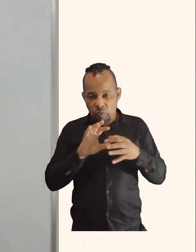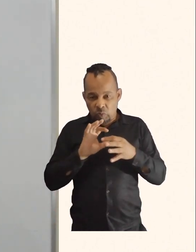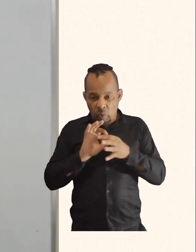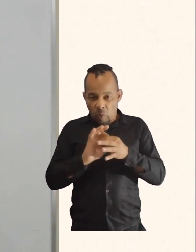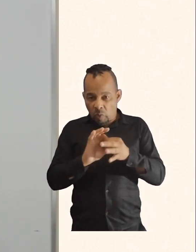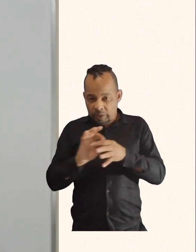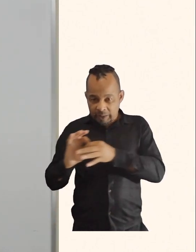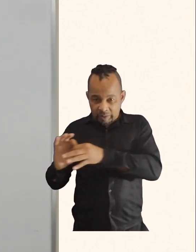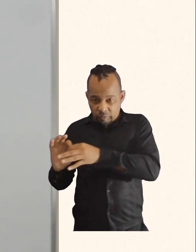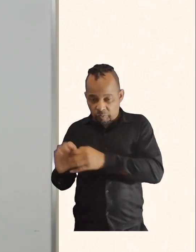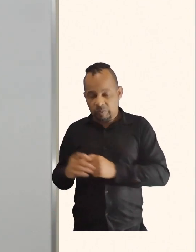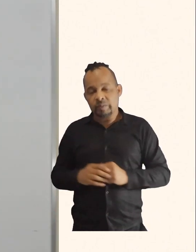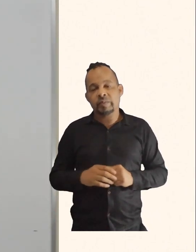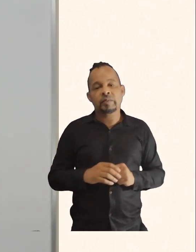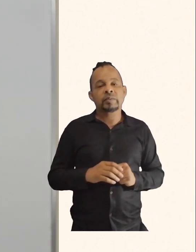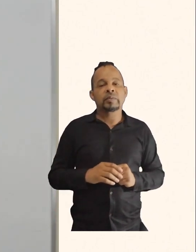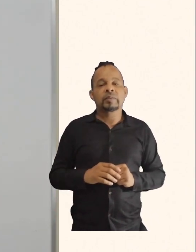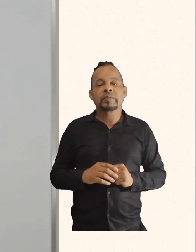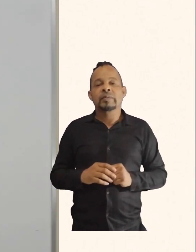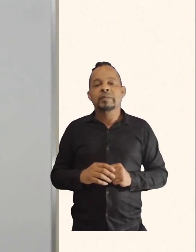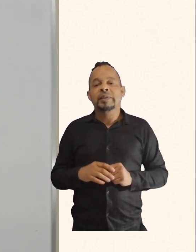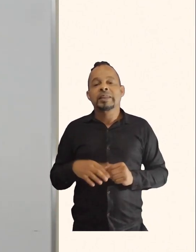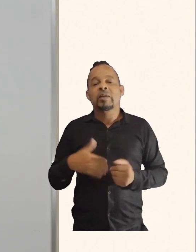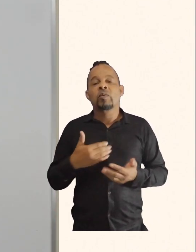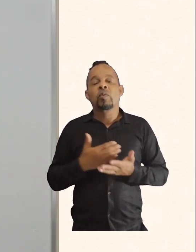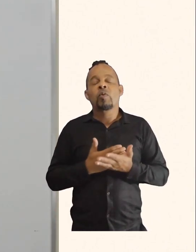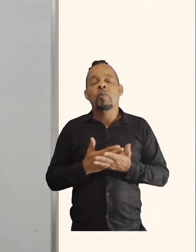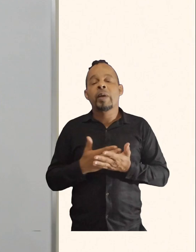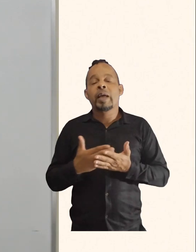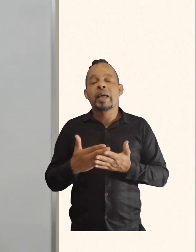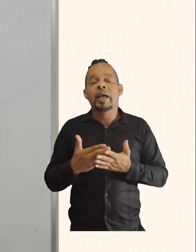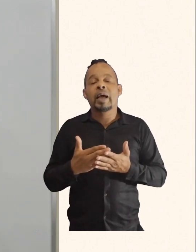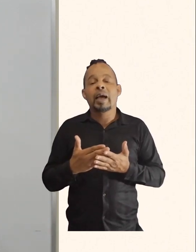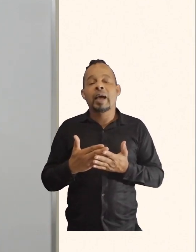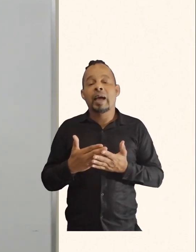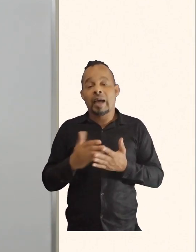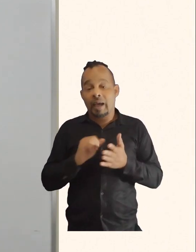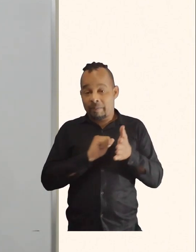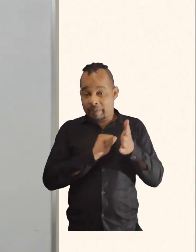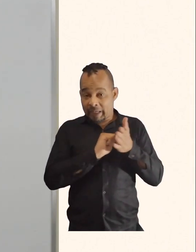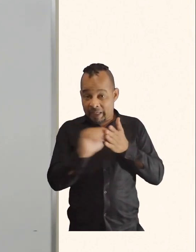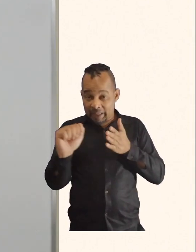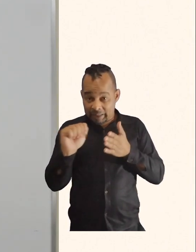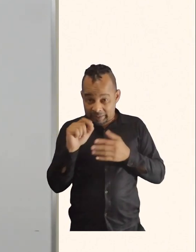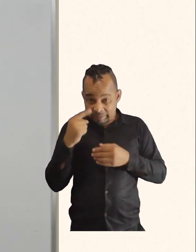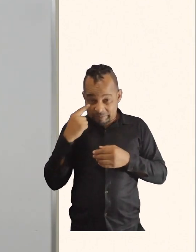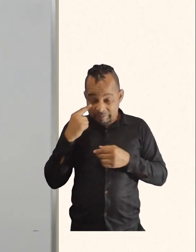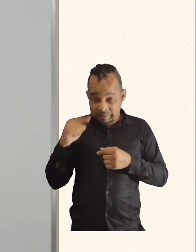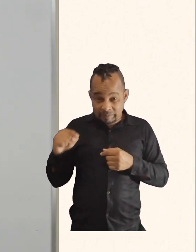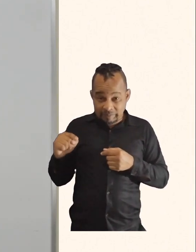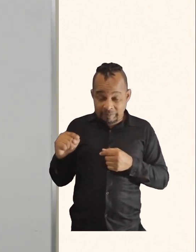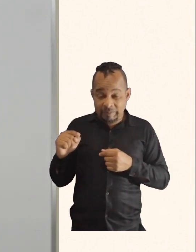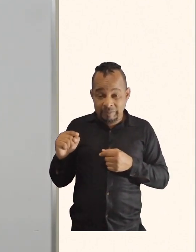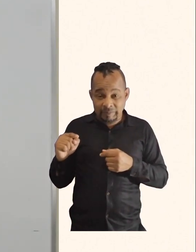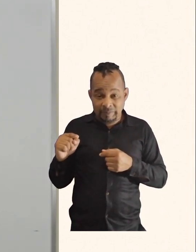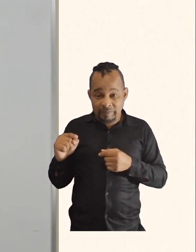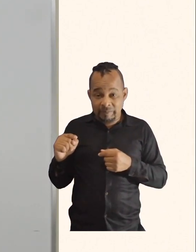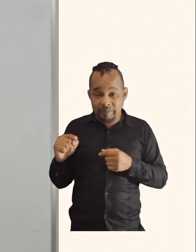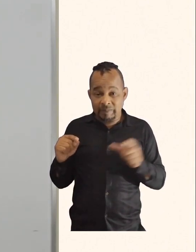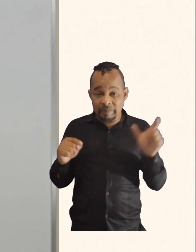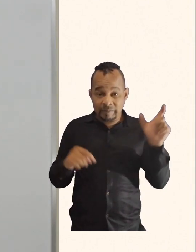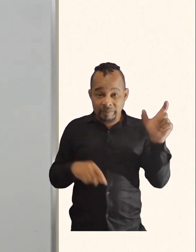neste. Bacana? Muito bem. Bom, para iniciar então, vamos apagar essa parte aqui de baixo,